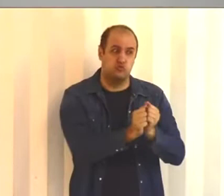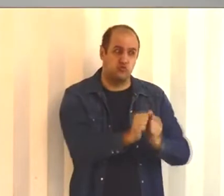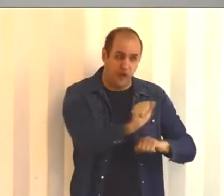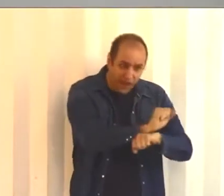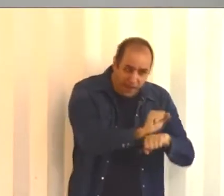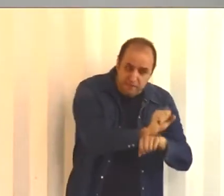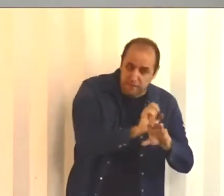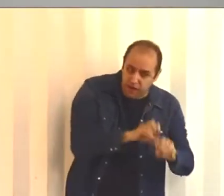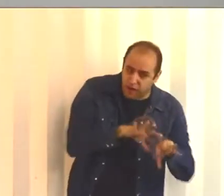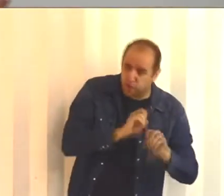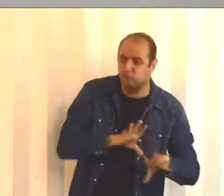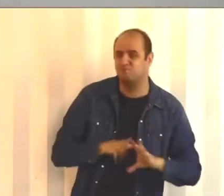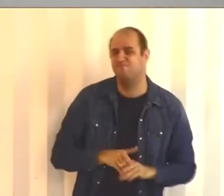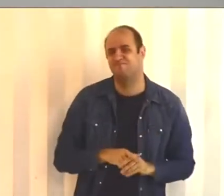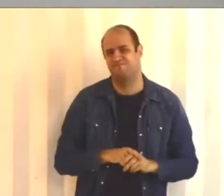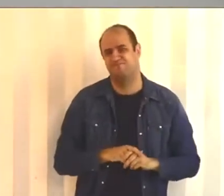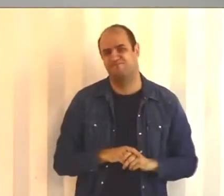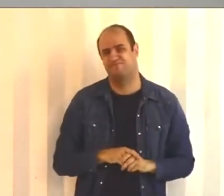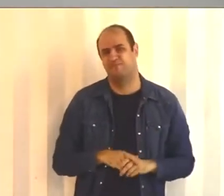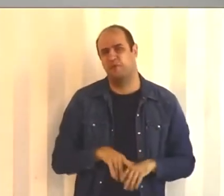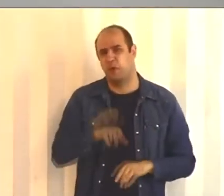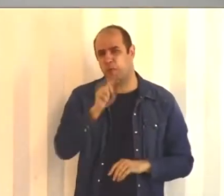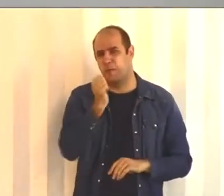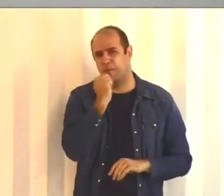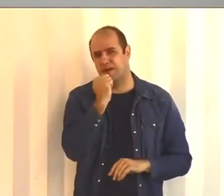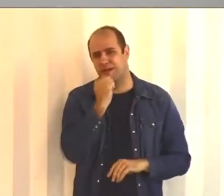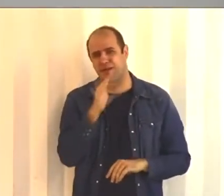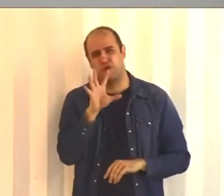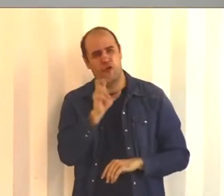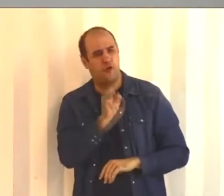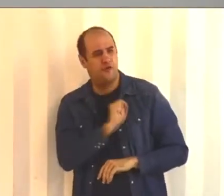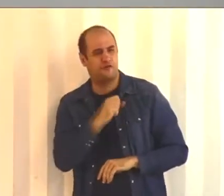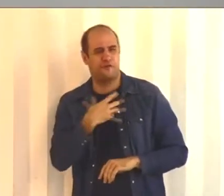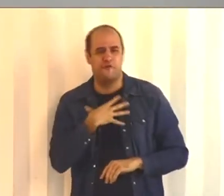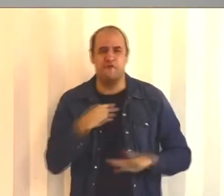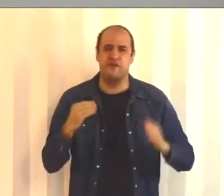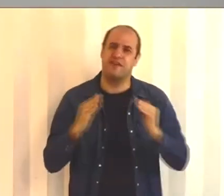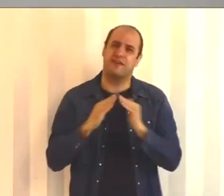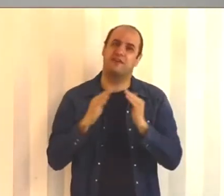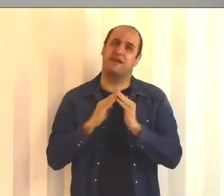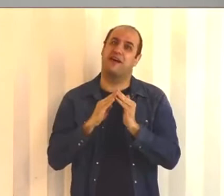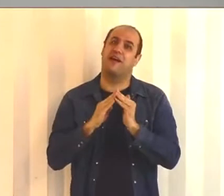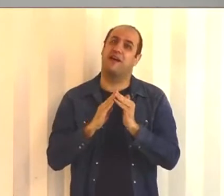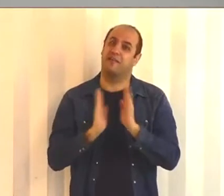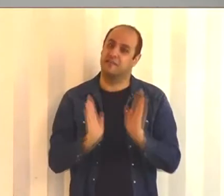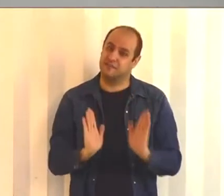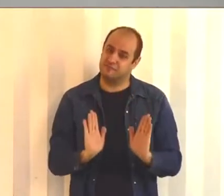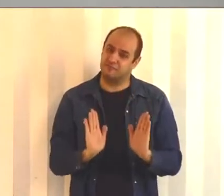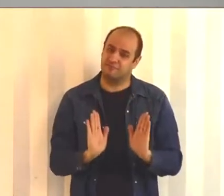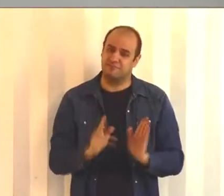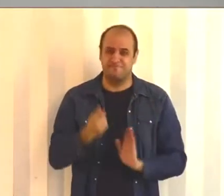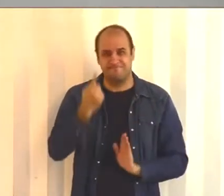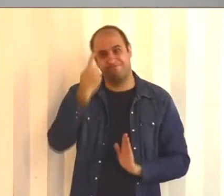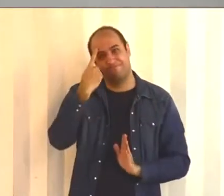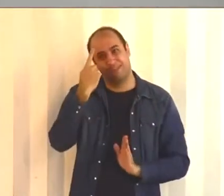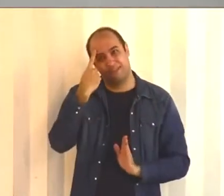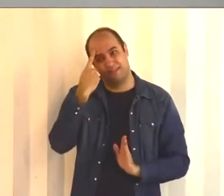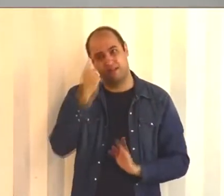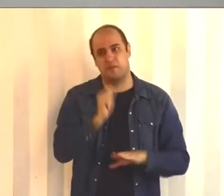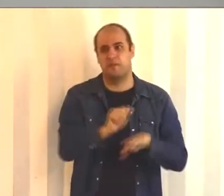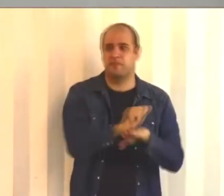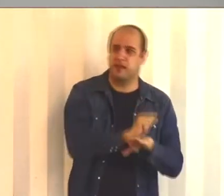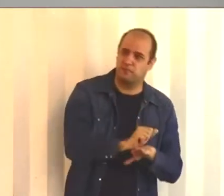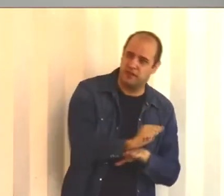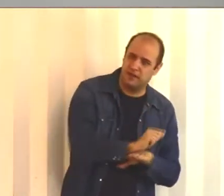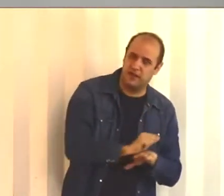Então, mamãe, você que gosta demais de ter o seu filhão em casa, você pense que tanto Abraão